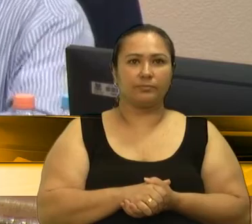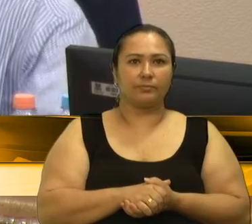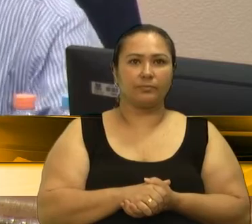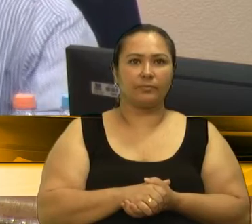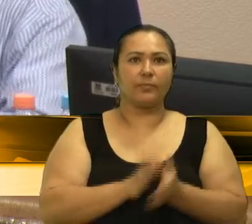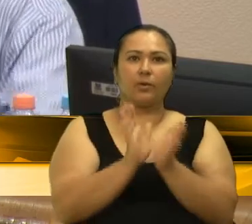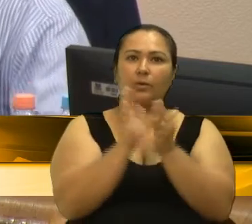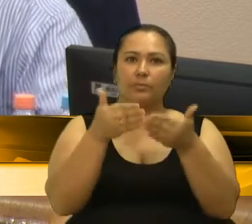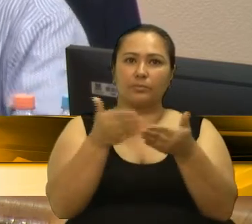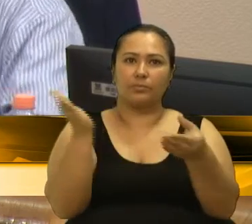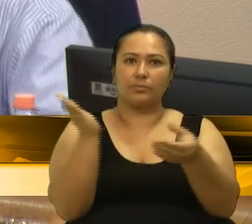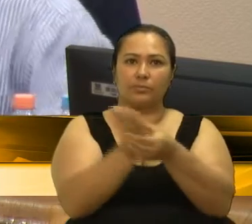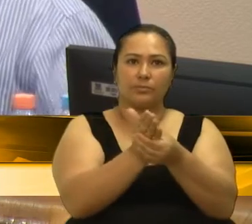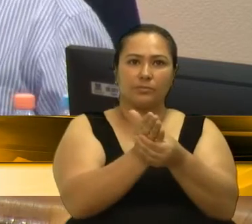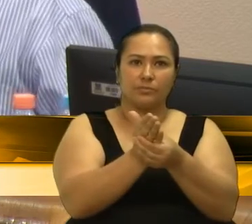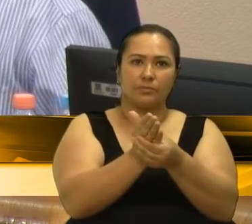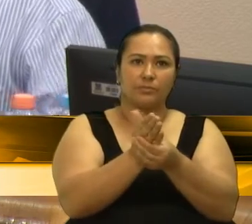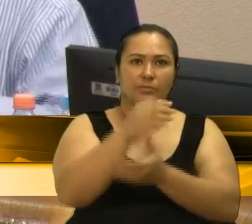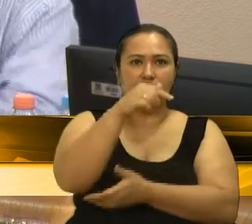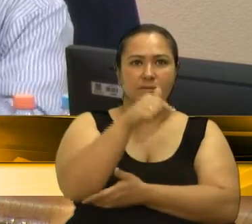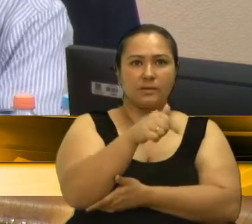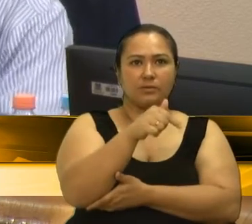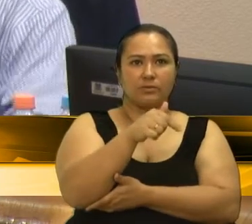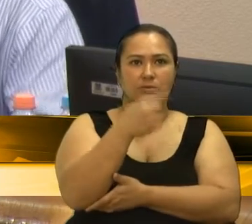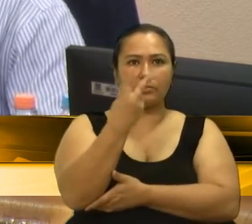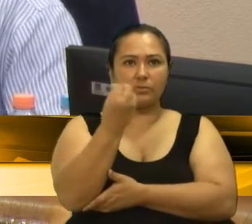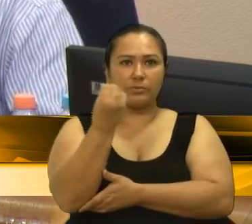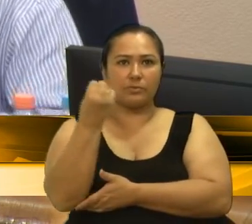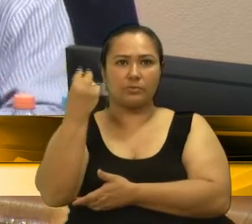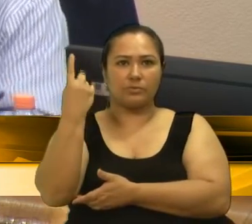Comissão processante, ata número 7, 2019.